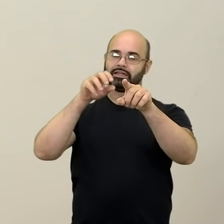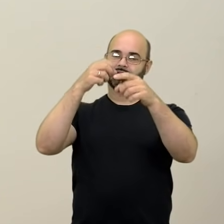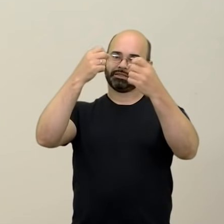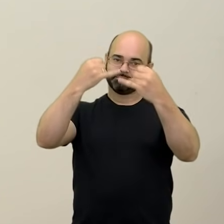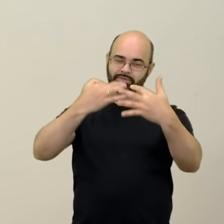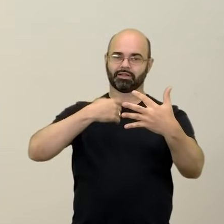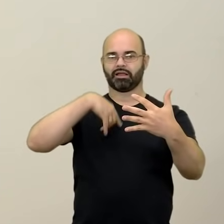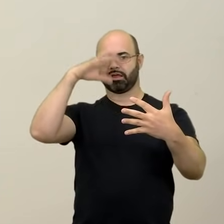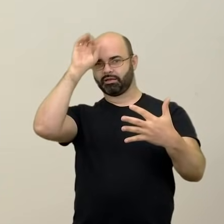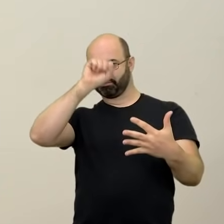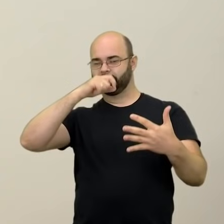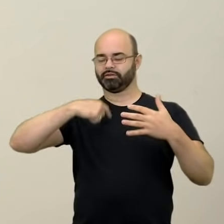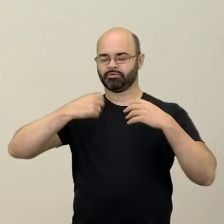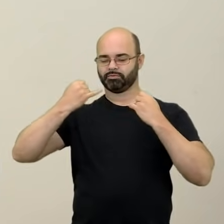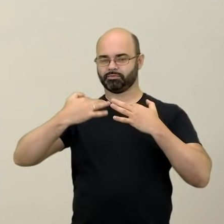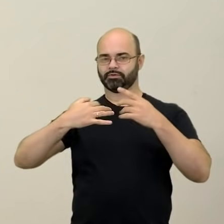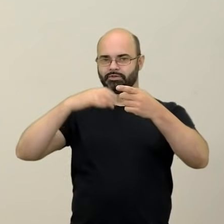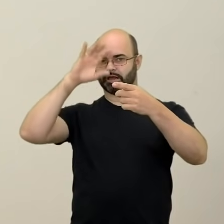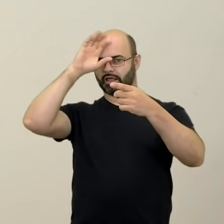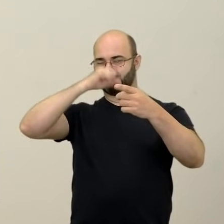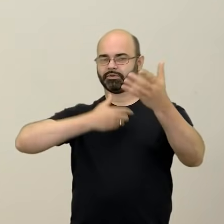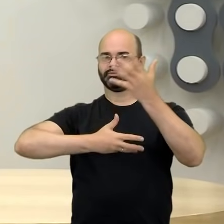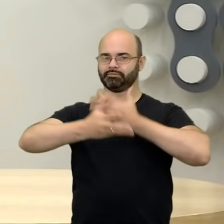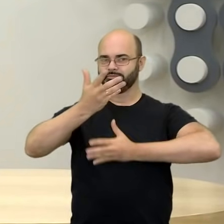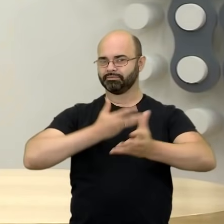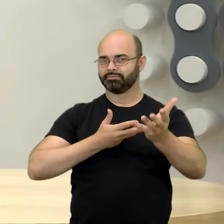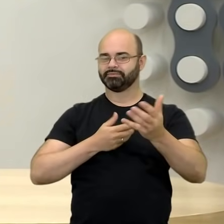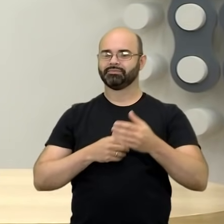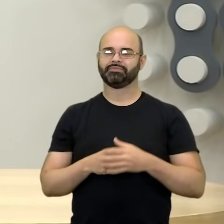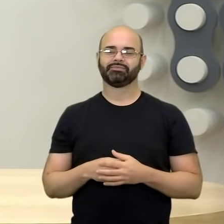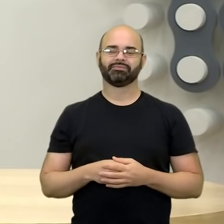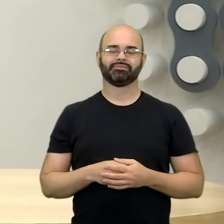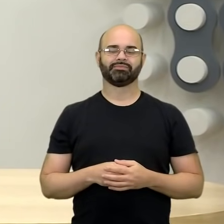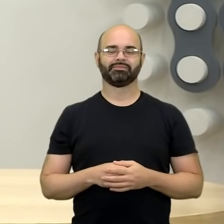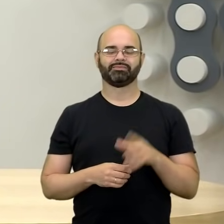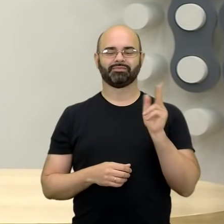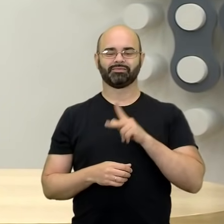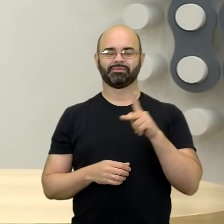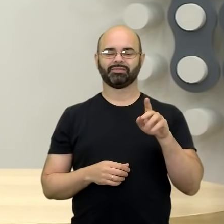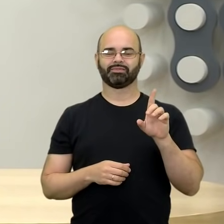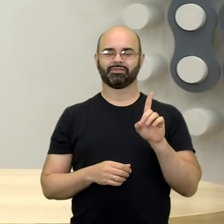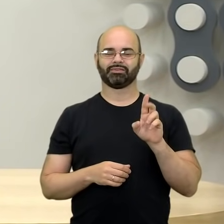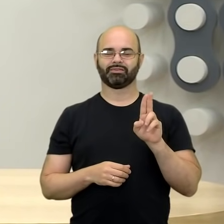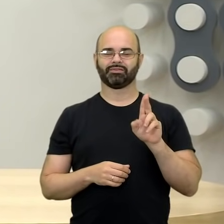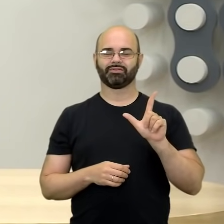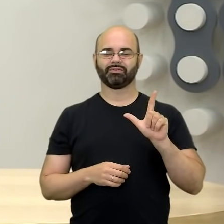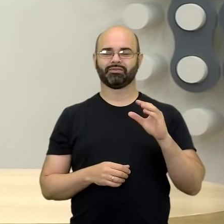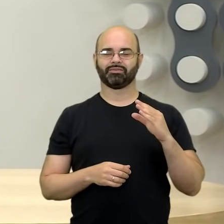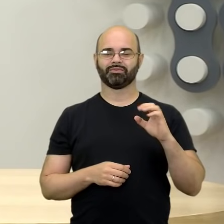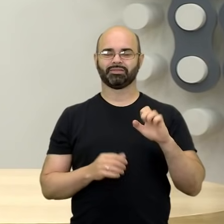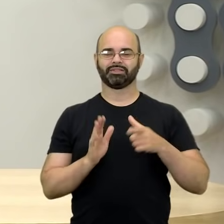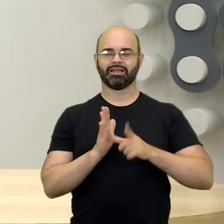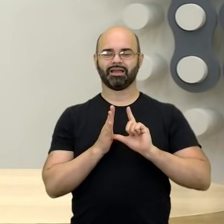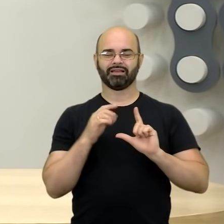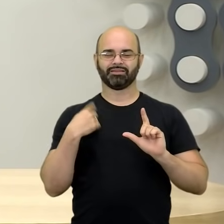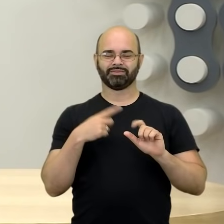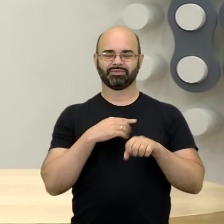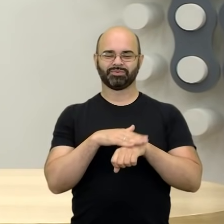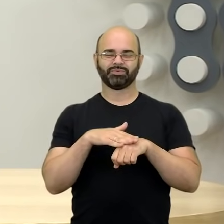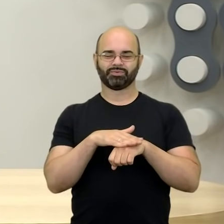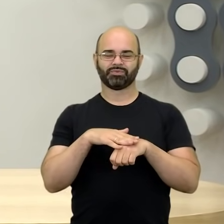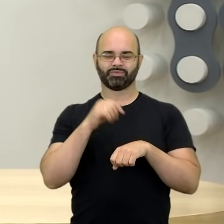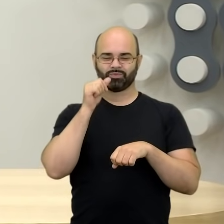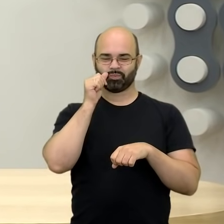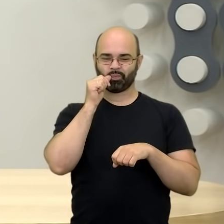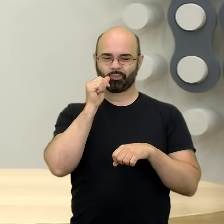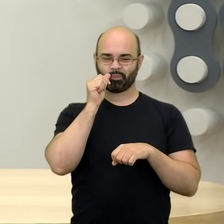gente está sempre tentando aí e uma hora a gente acerta professora Dulce está falando fazendo aquela observação que a gente já tava comentando já aqui é muito